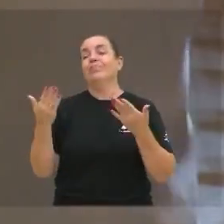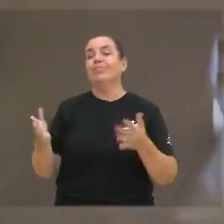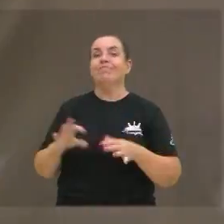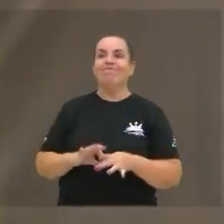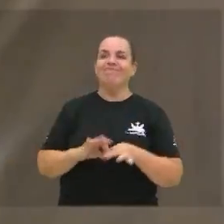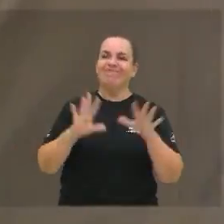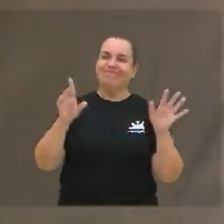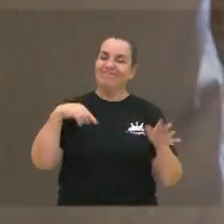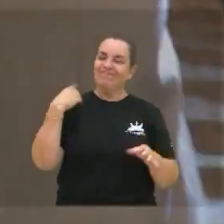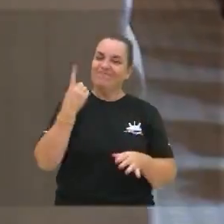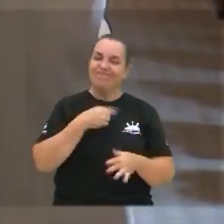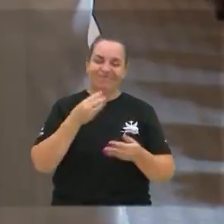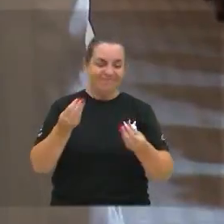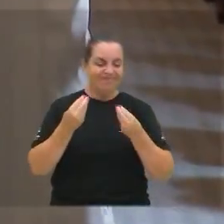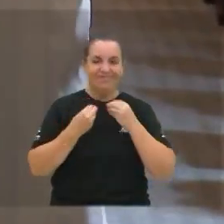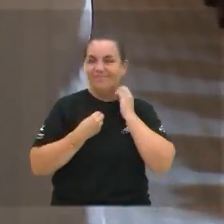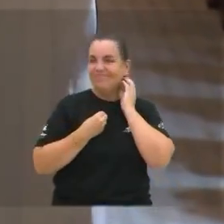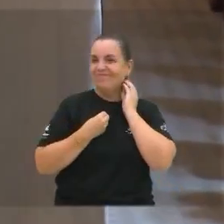libertará.